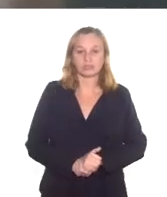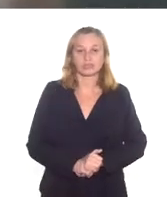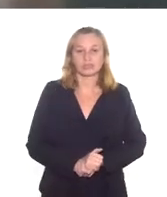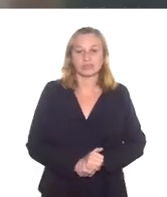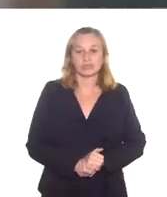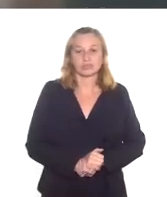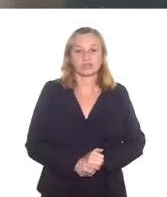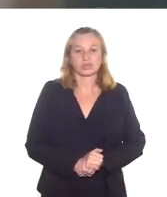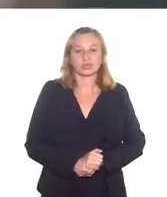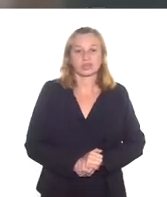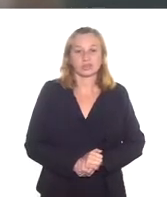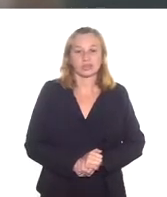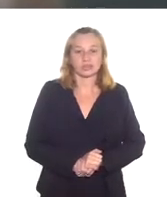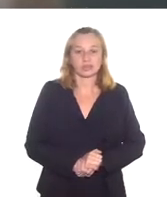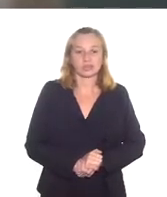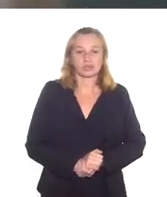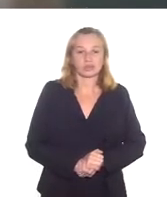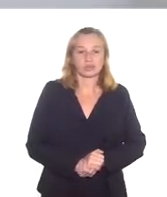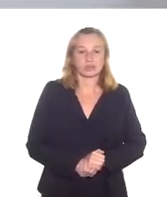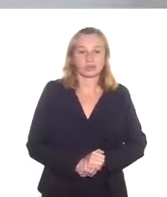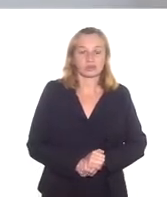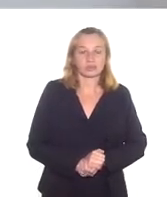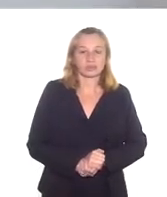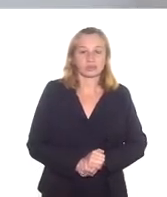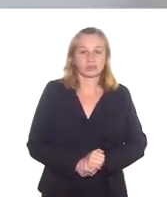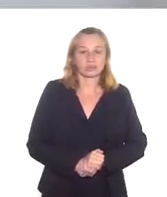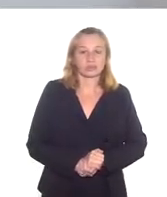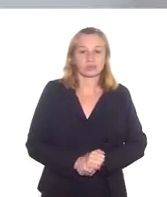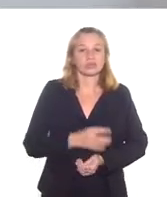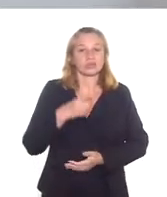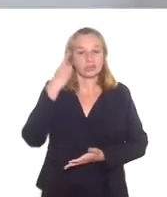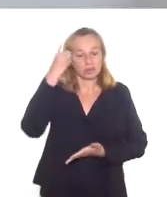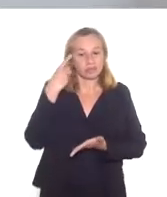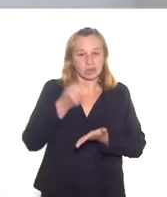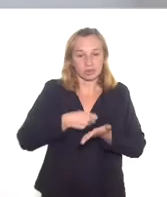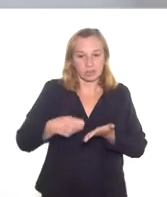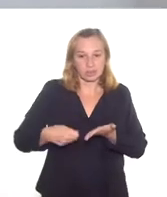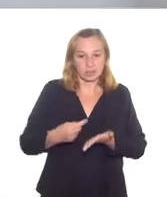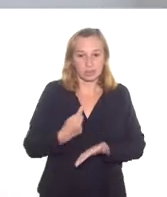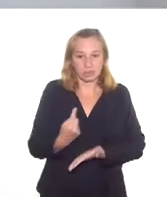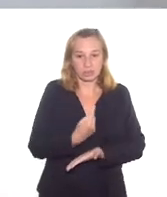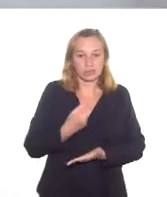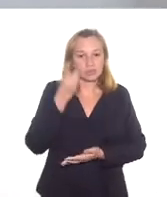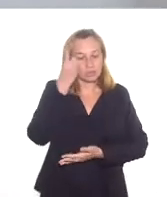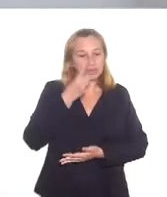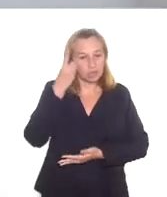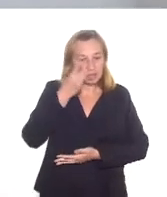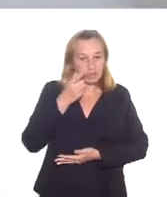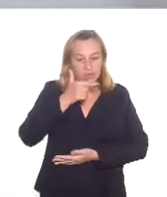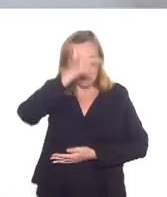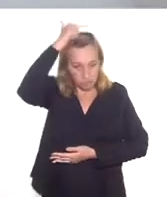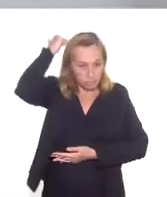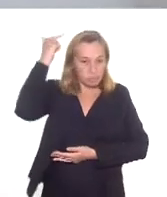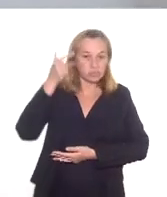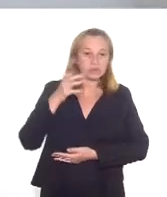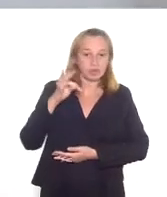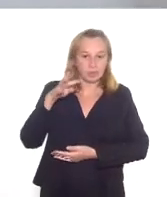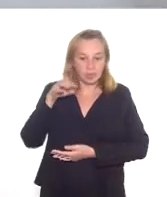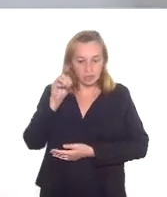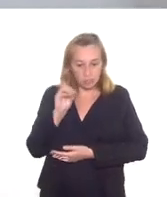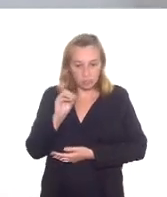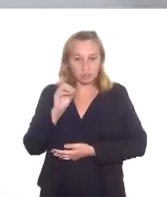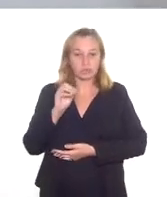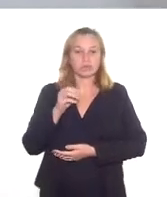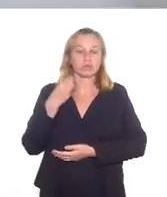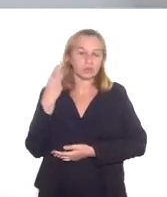4071, os parlamentares que desejam assinar conosco. Deputado Luiz Paulo, deputado Bebeto,